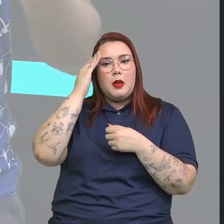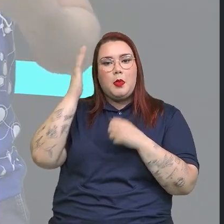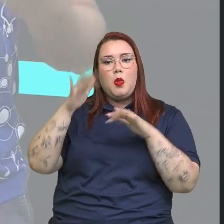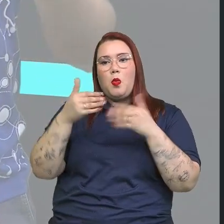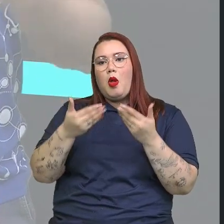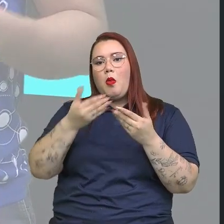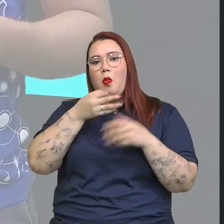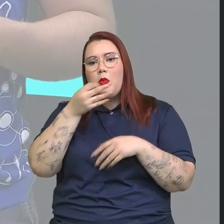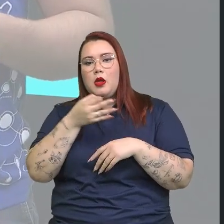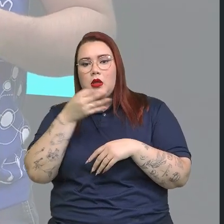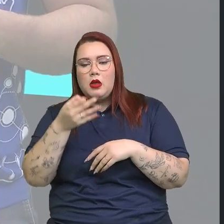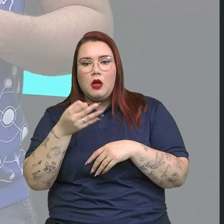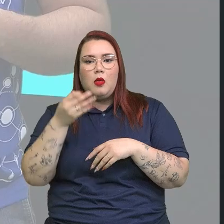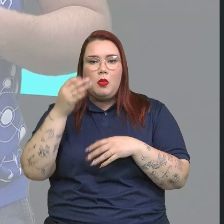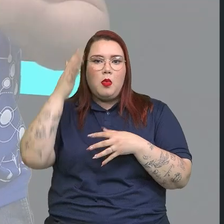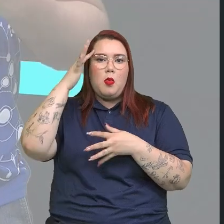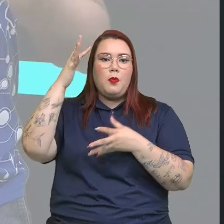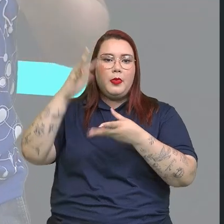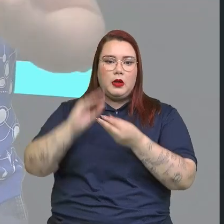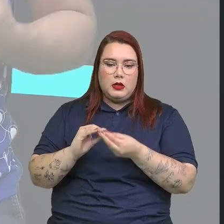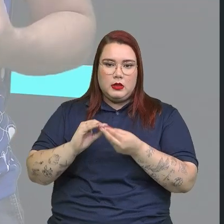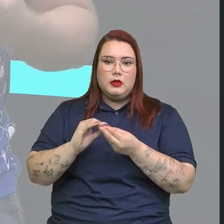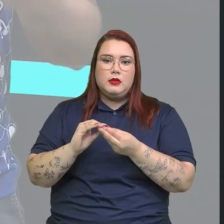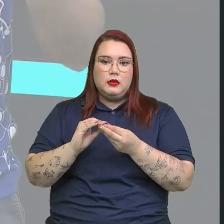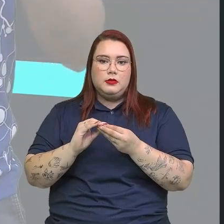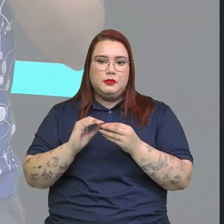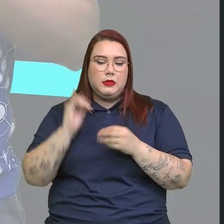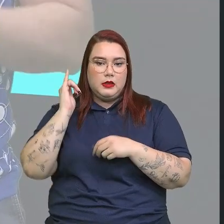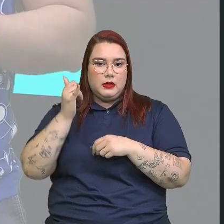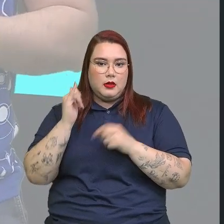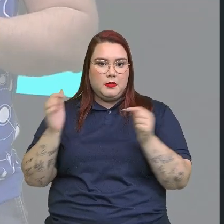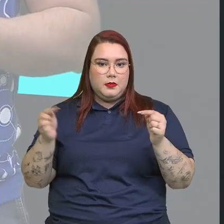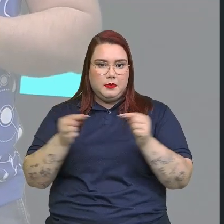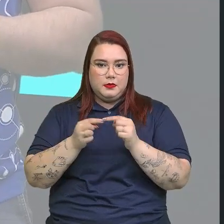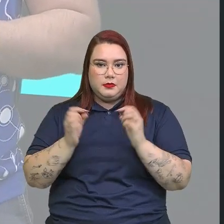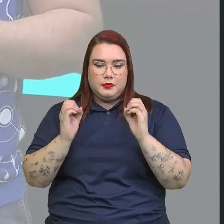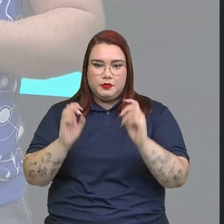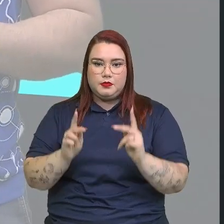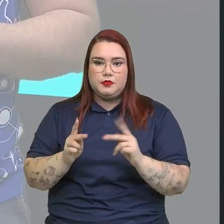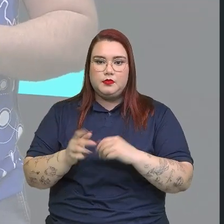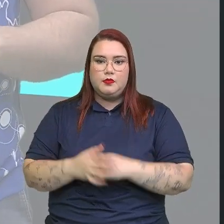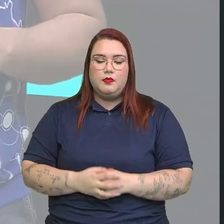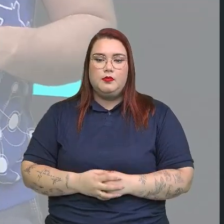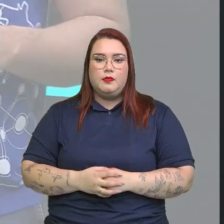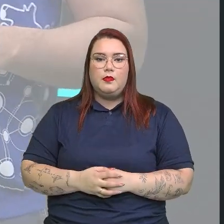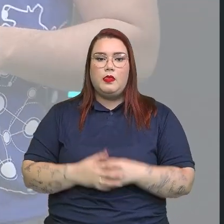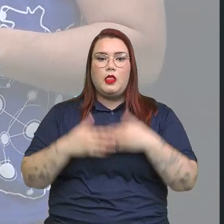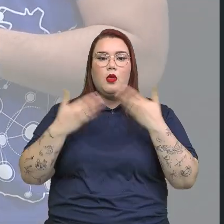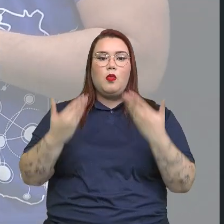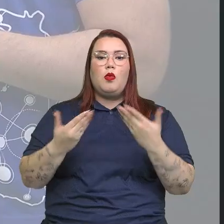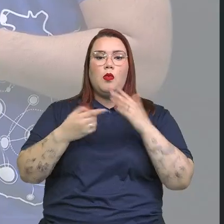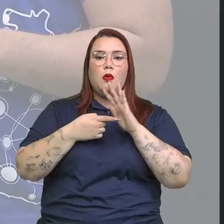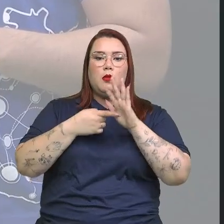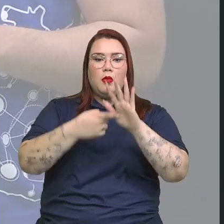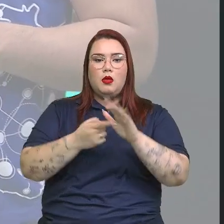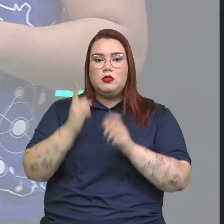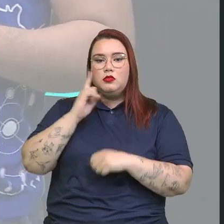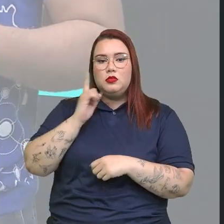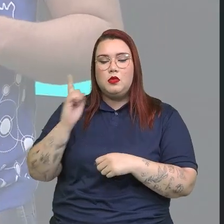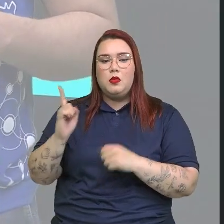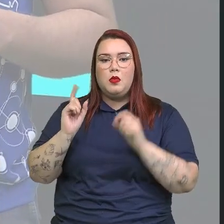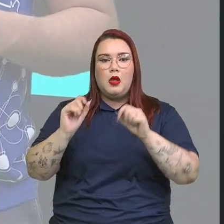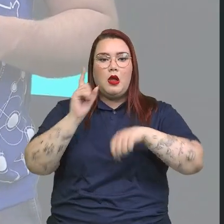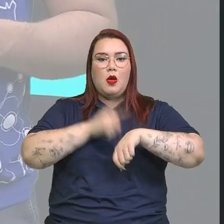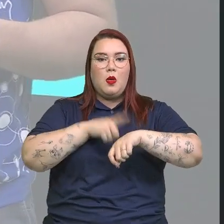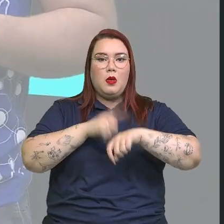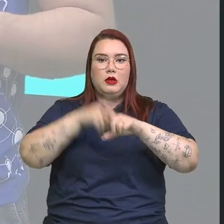personagem, entender a fundo, certo? Por meio dessa narrativa. E uma das obras que se destacam, que eu trago aqui para vocês, é justamente aqui A